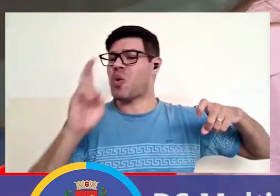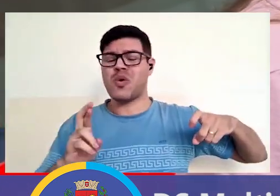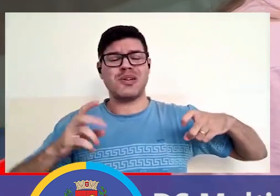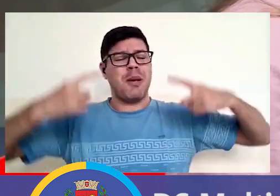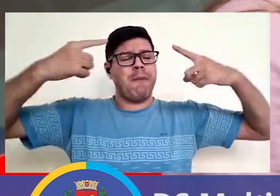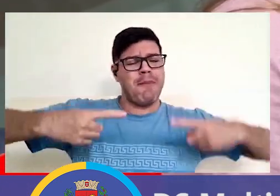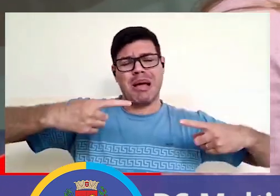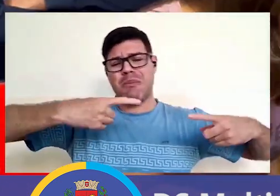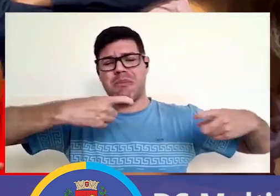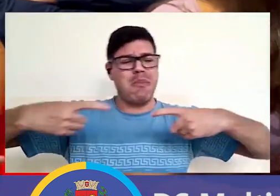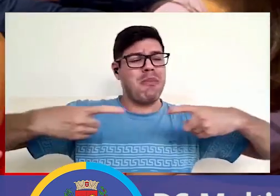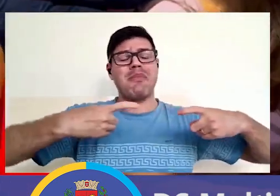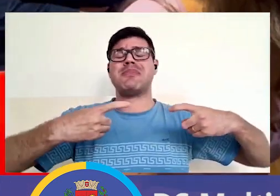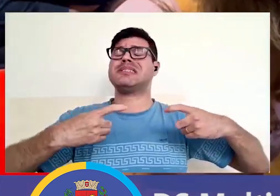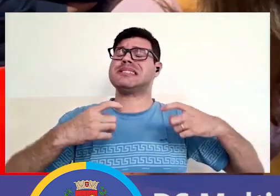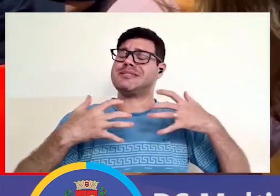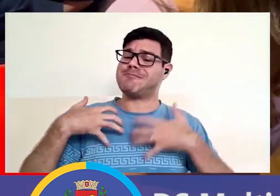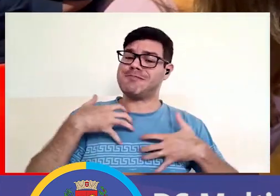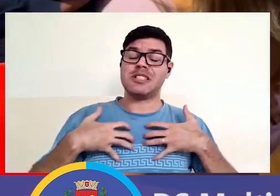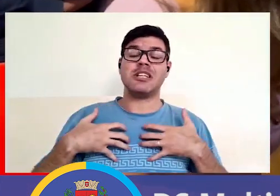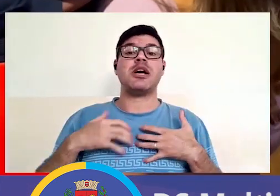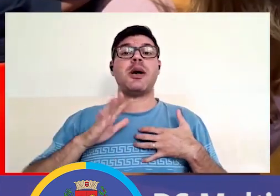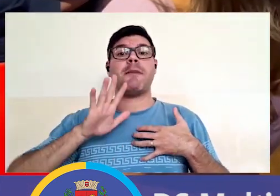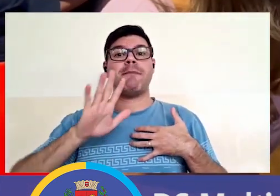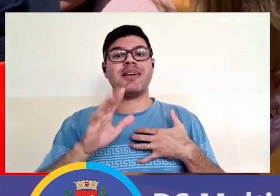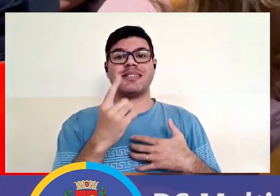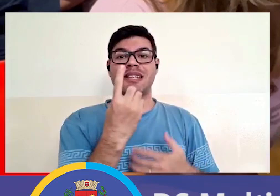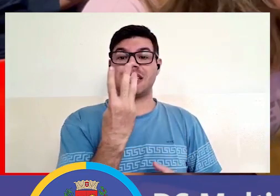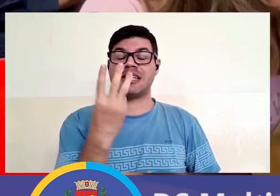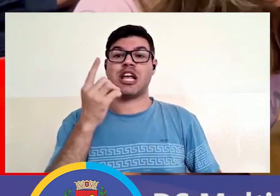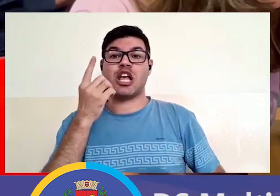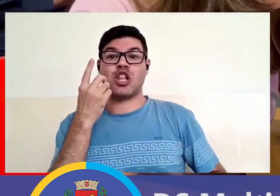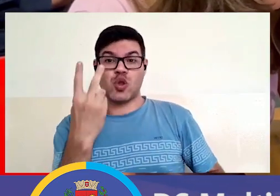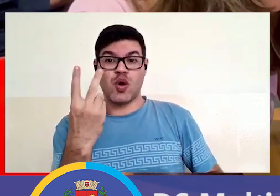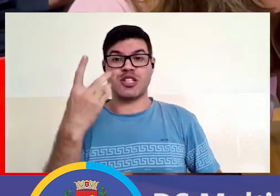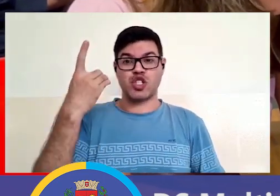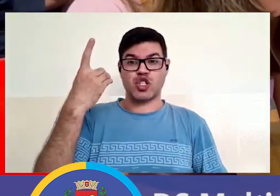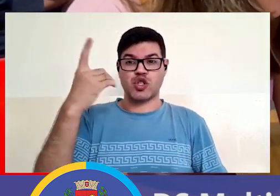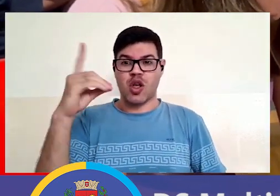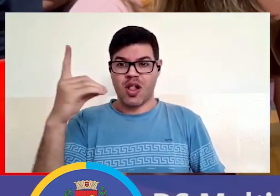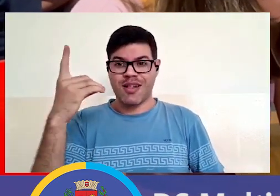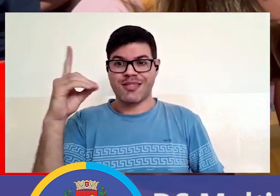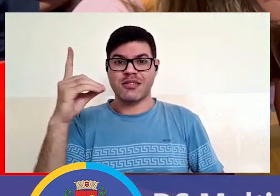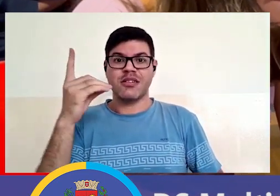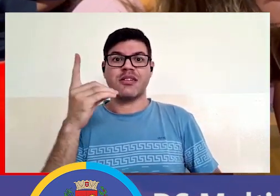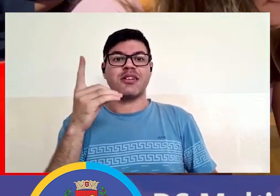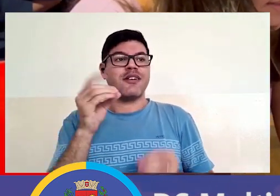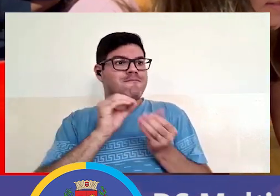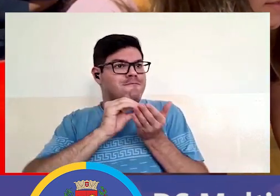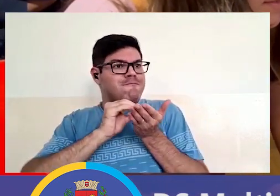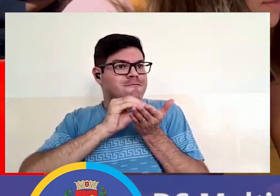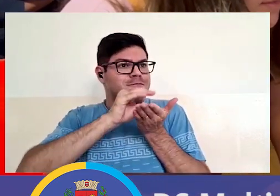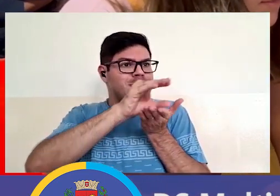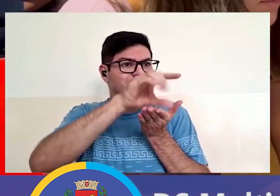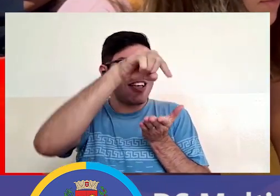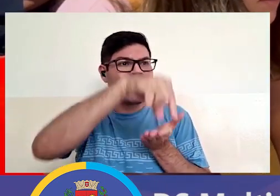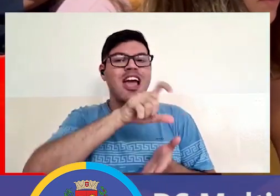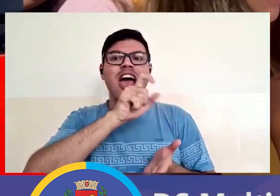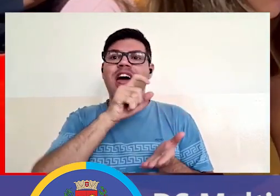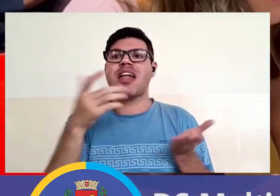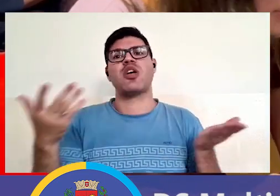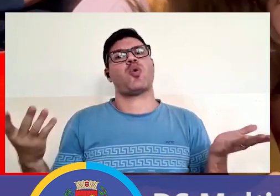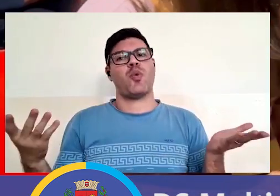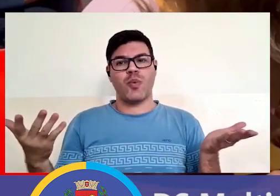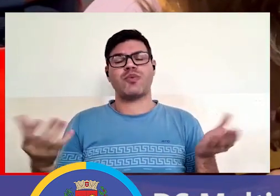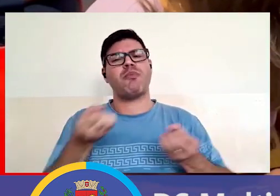Ucrânia impactaram também. São 132 milhões de dólares de investimento que eles vão fazer aqui. É evidente que isso tem impacto na empresa. Mas